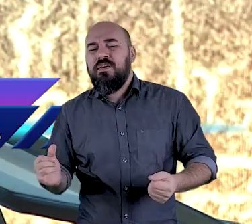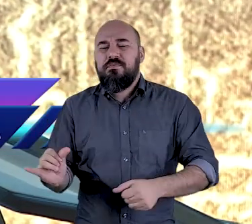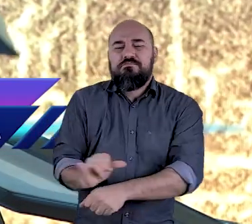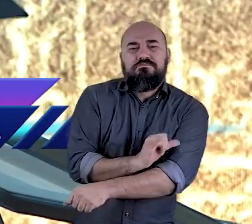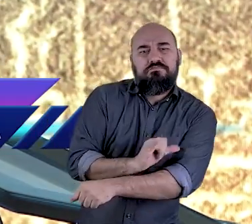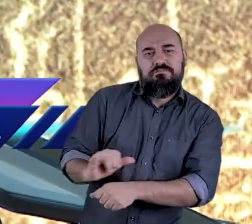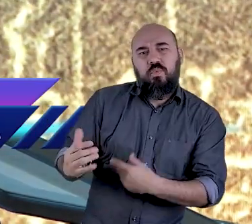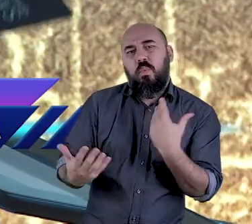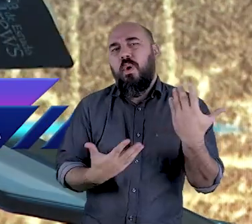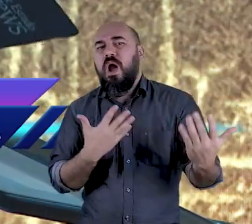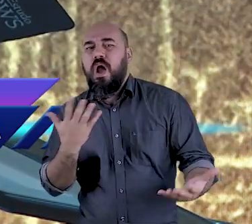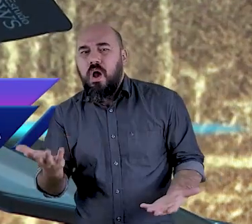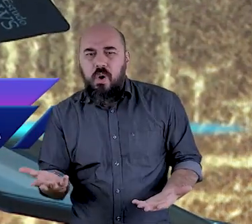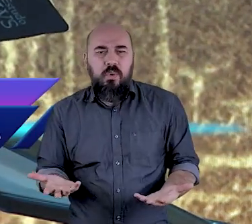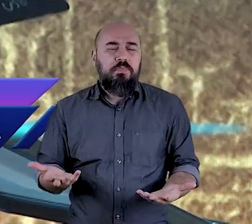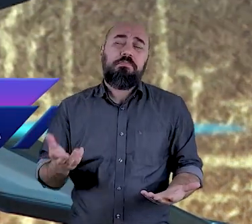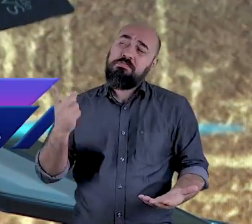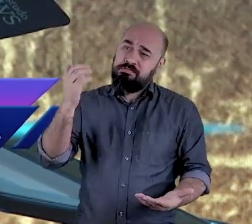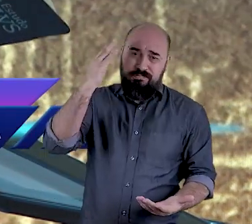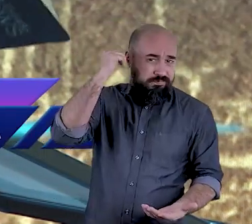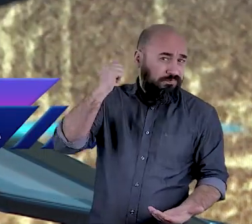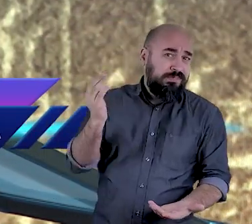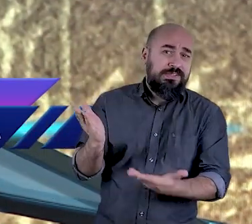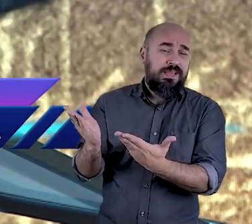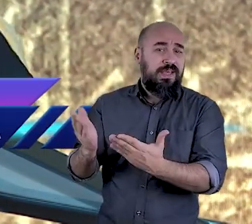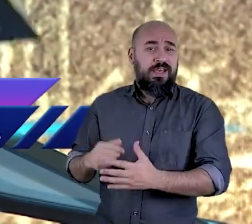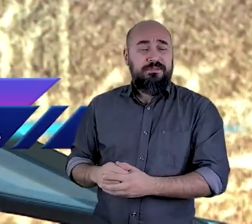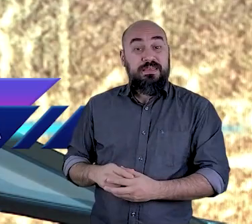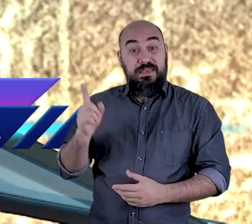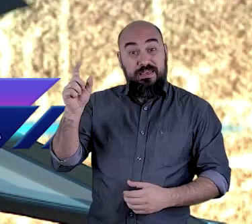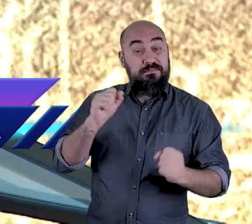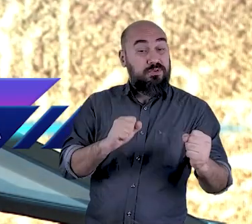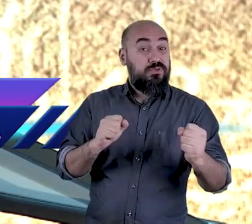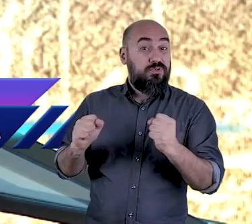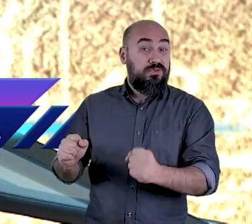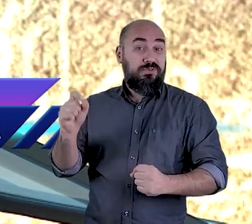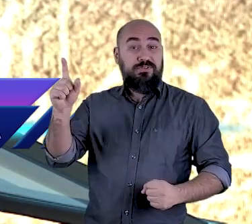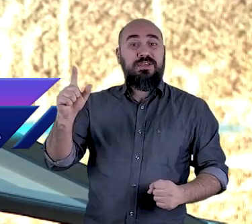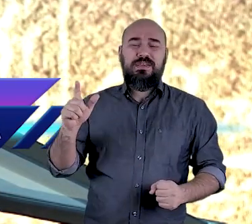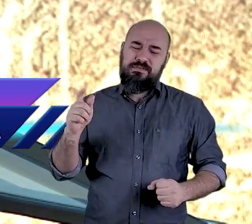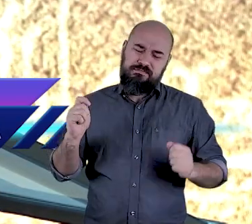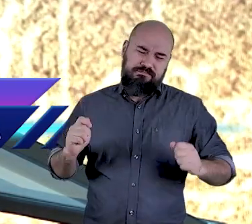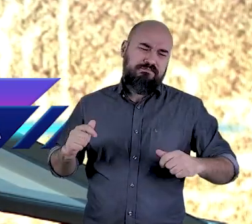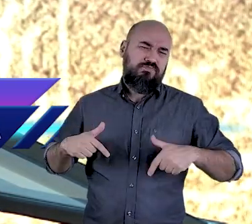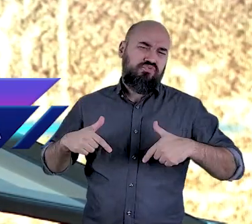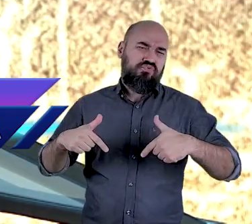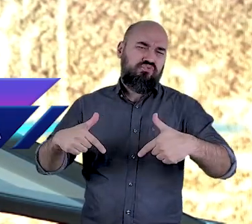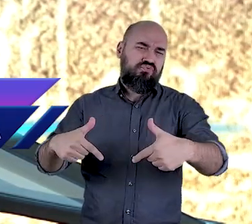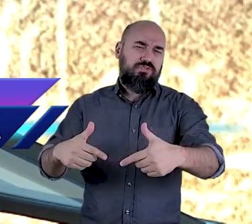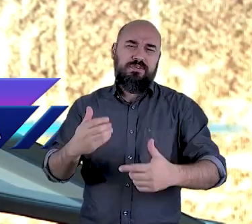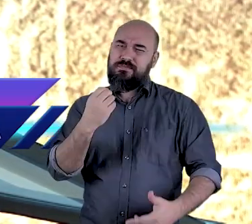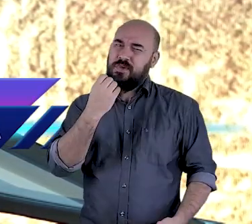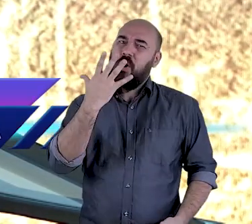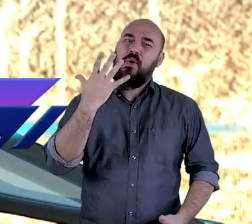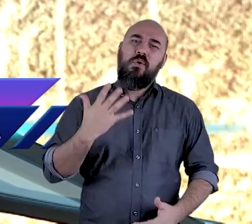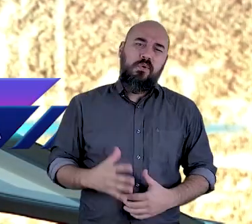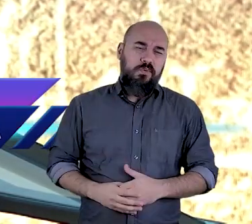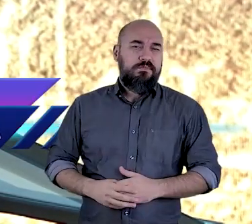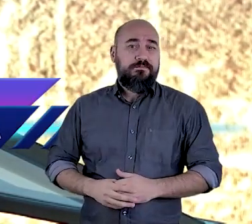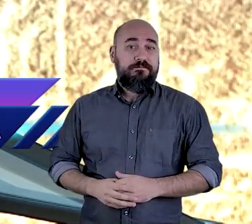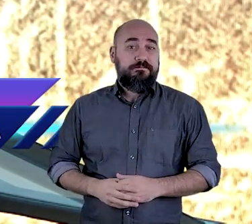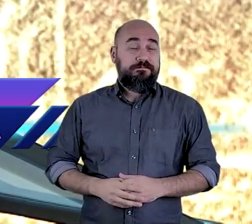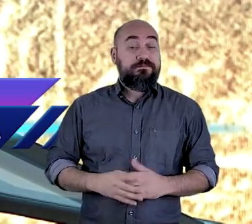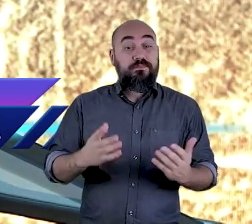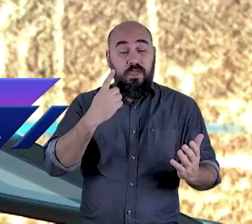sendo poderoso para levar adiante todos os seus desígnios veja apenas um detalhe